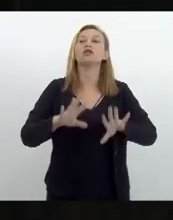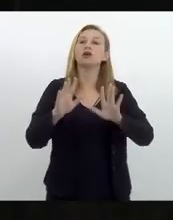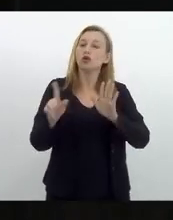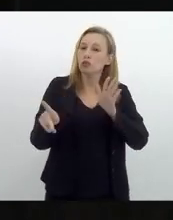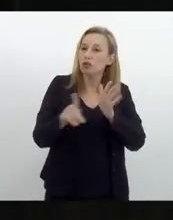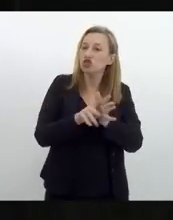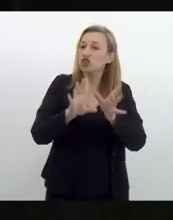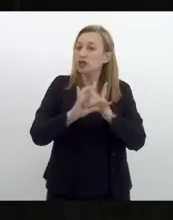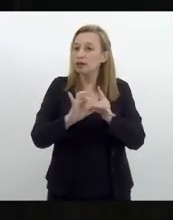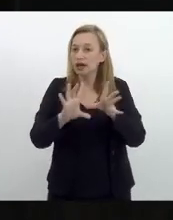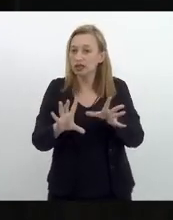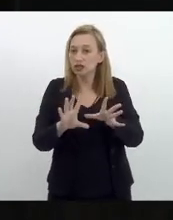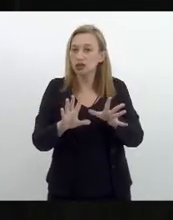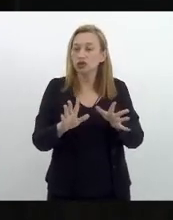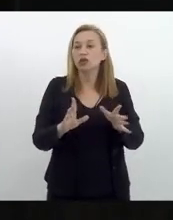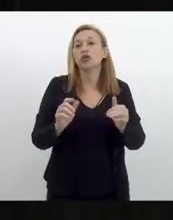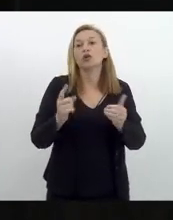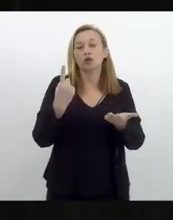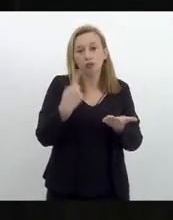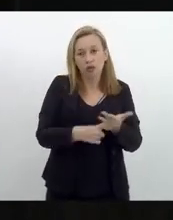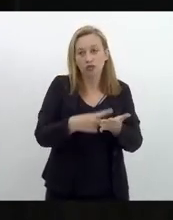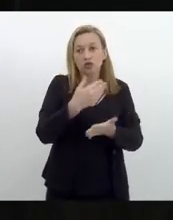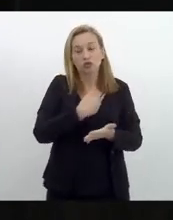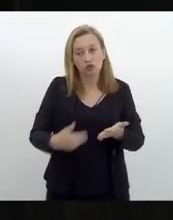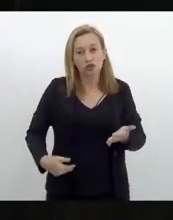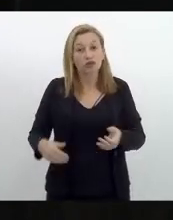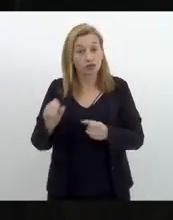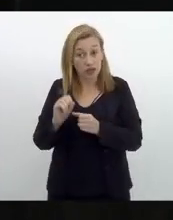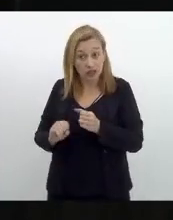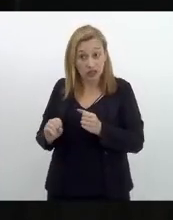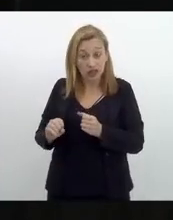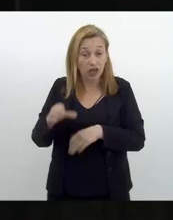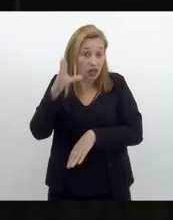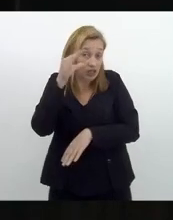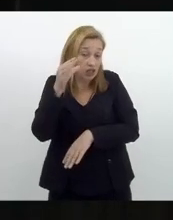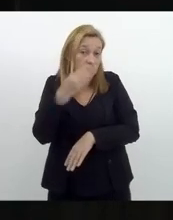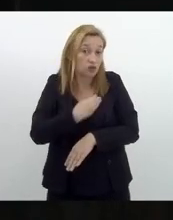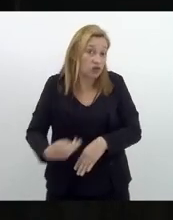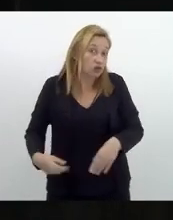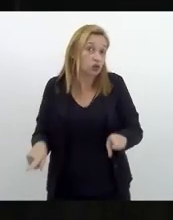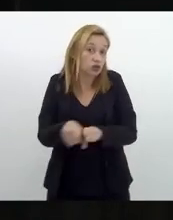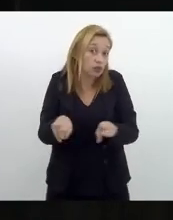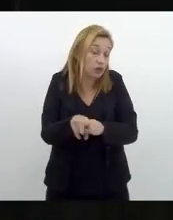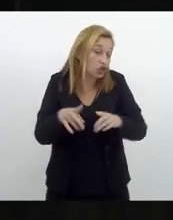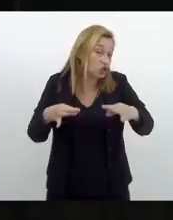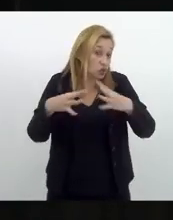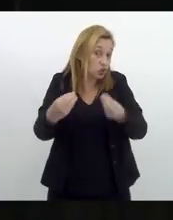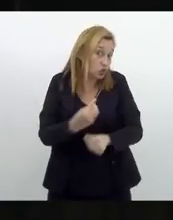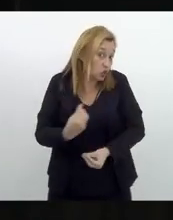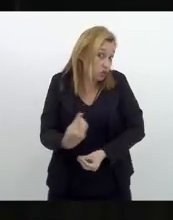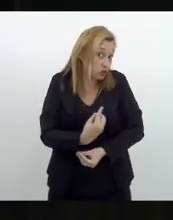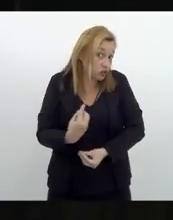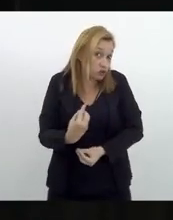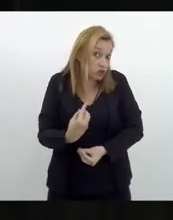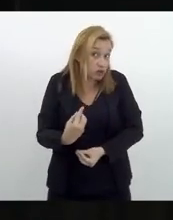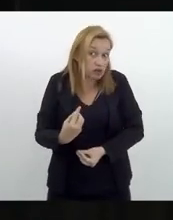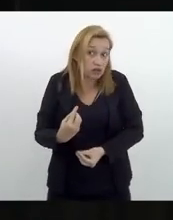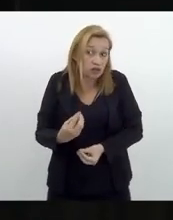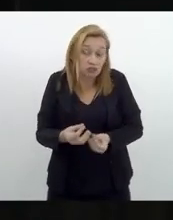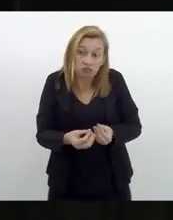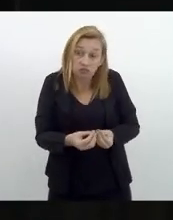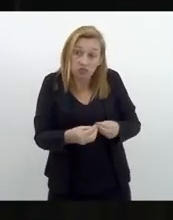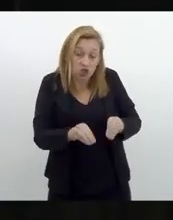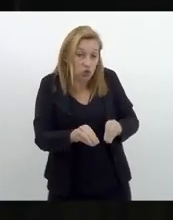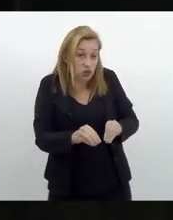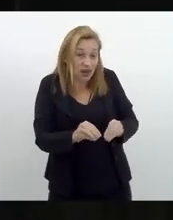da dívida. com o compromisso do governo fazê-lo e a interesse do governador também, de todos nós. Sem prejuízo